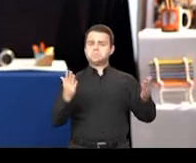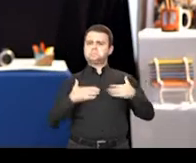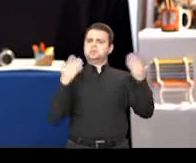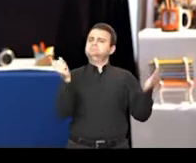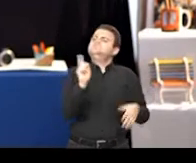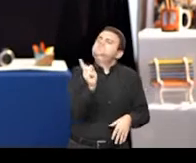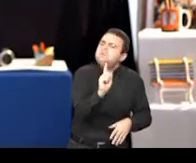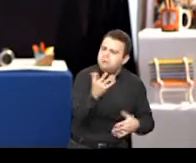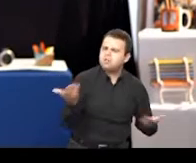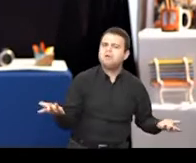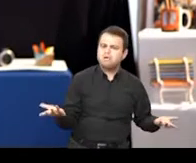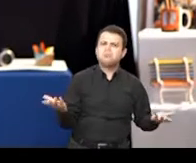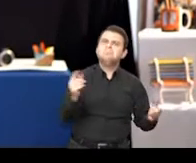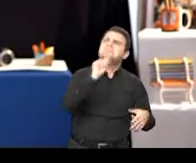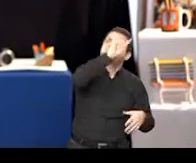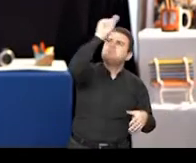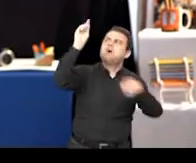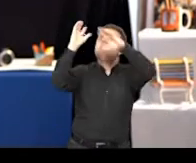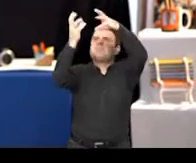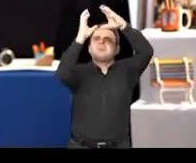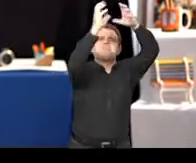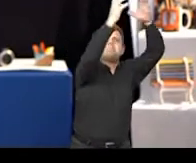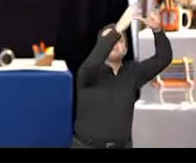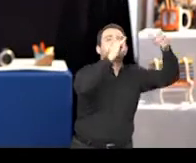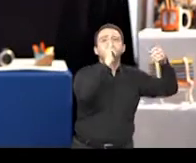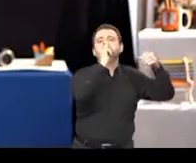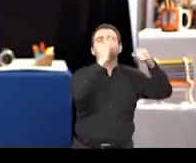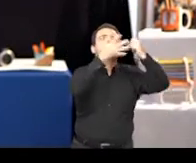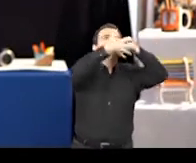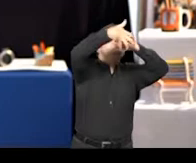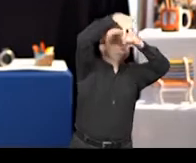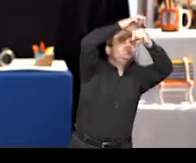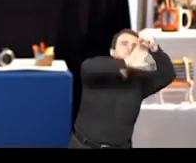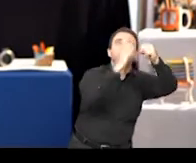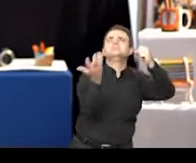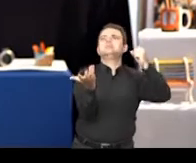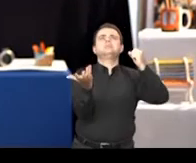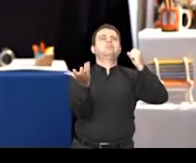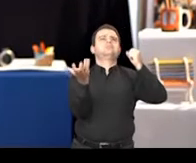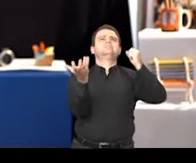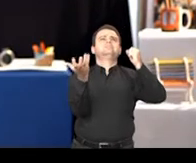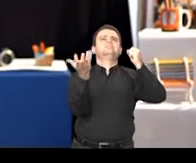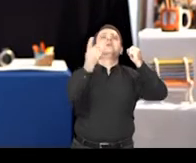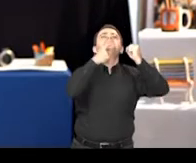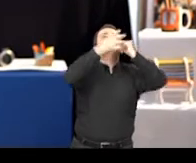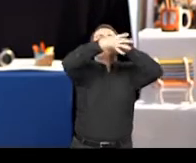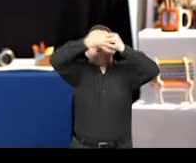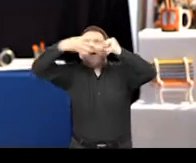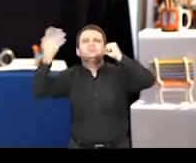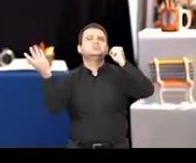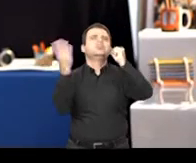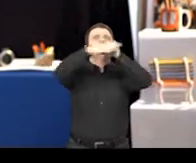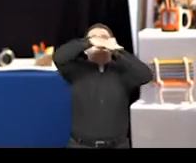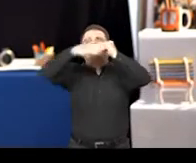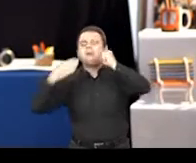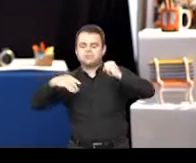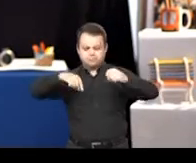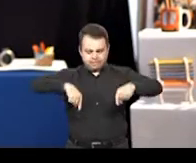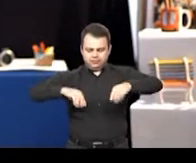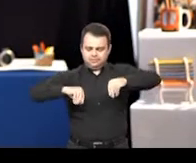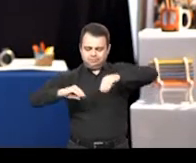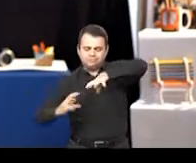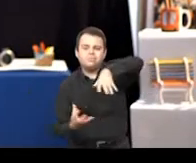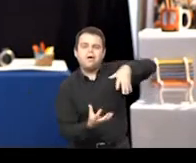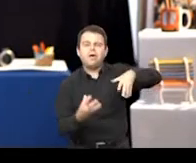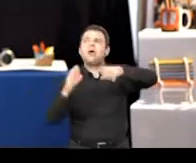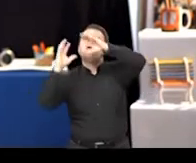devia me surpreender muito. Eu bem sabia que além dos grandes planetas como a Terra, Júpiter, Marte,